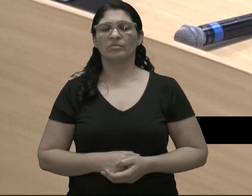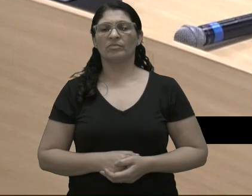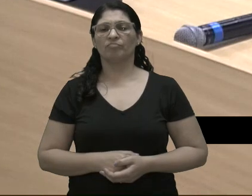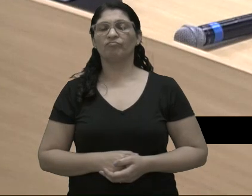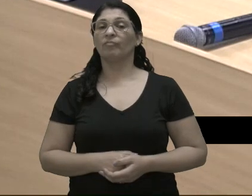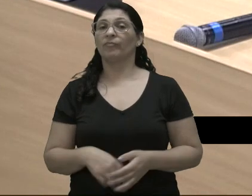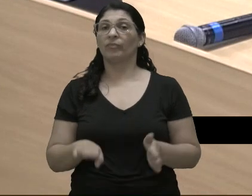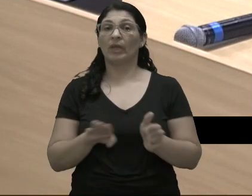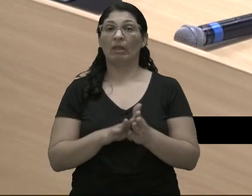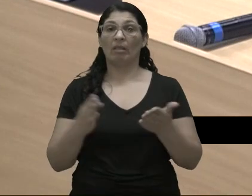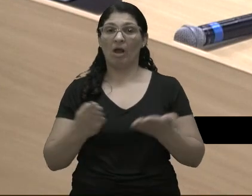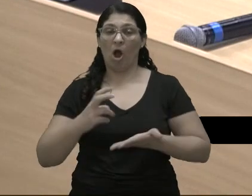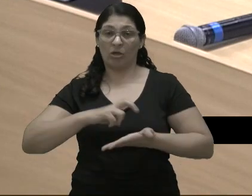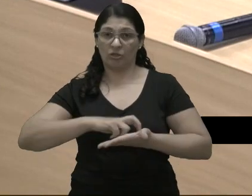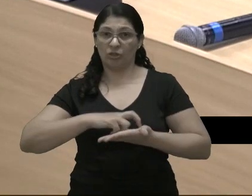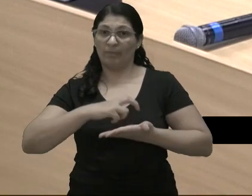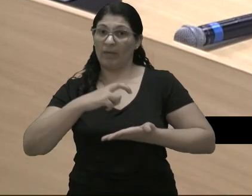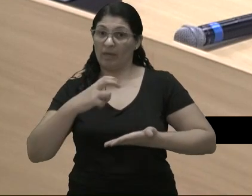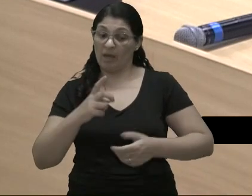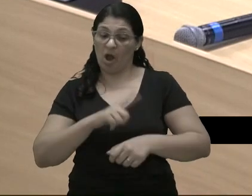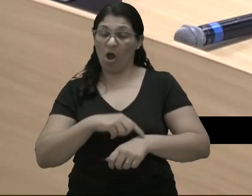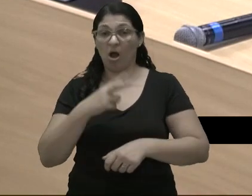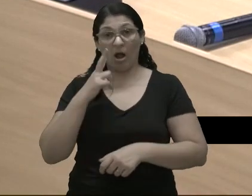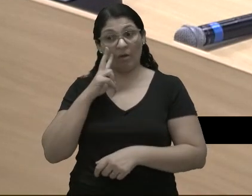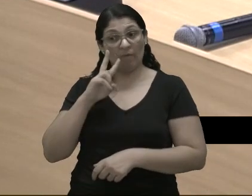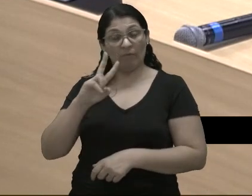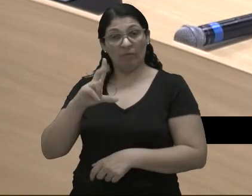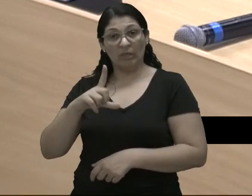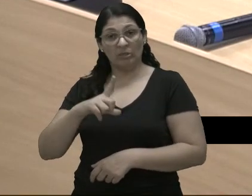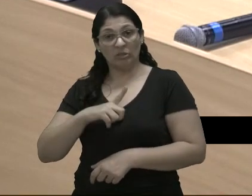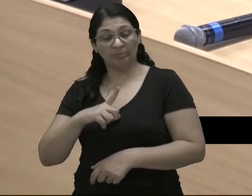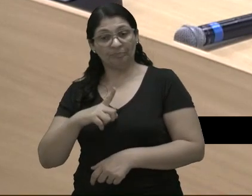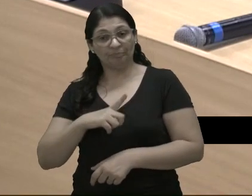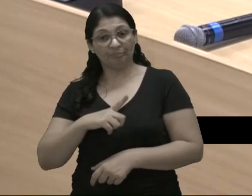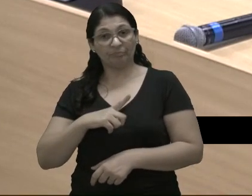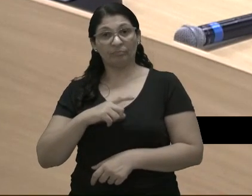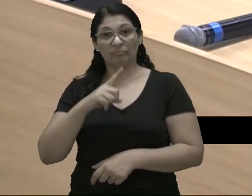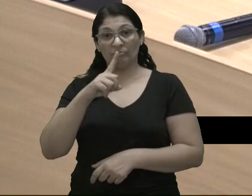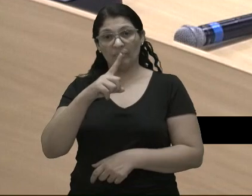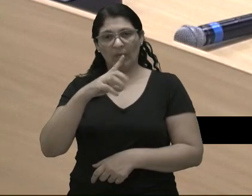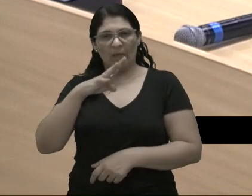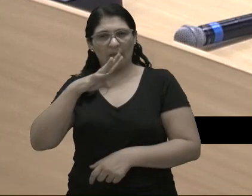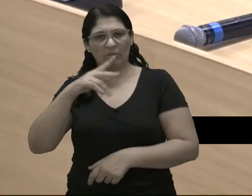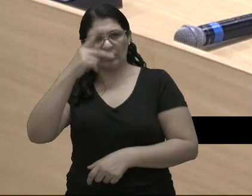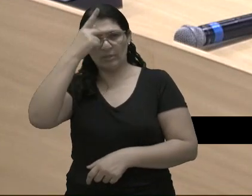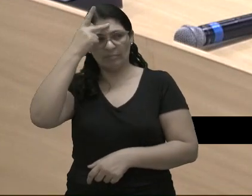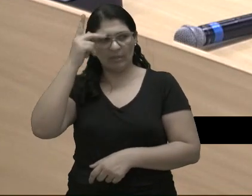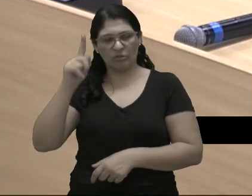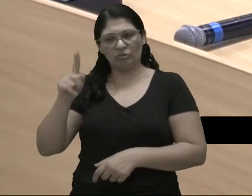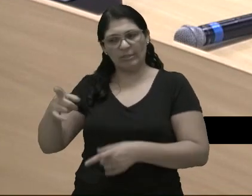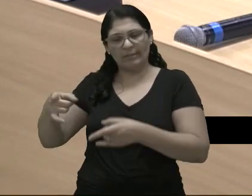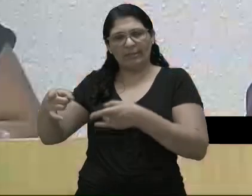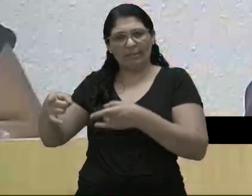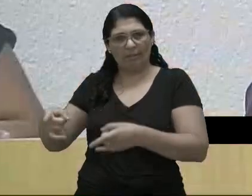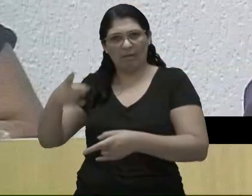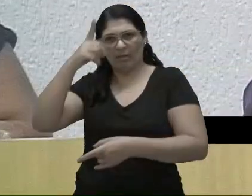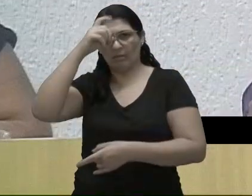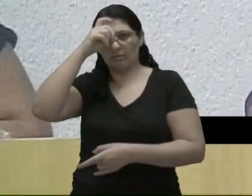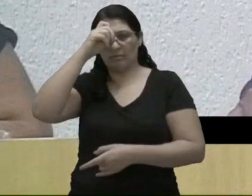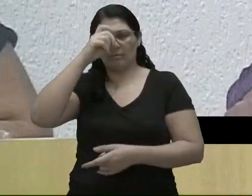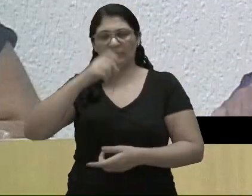Até hoje, pela manhã, na hora que eu vi... Tínhamos 14 internados. Tá dentro.